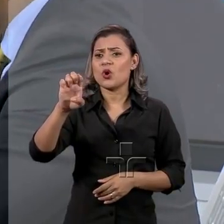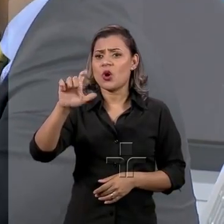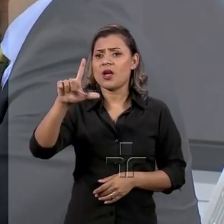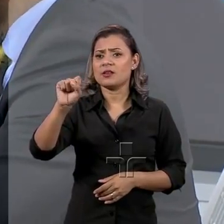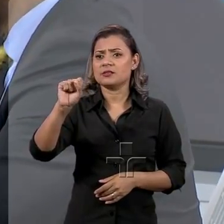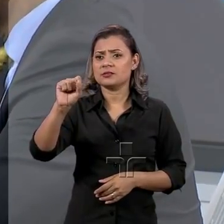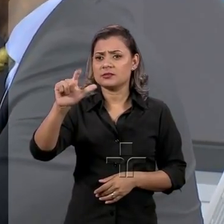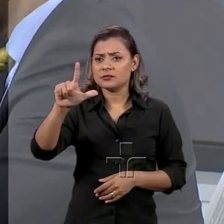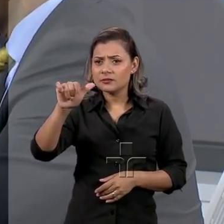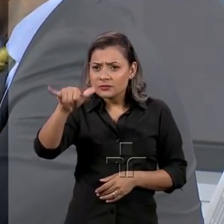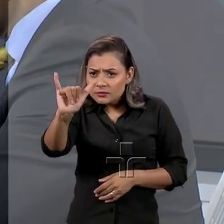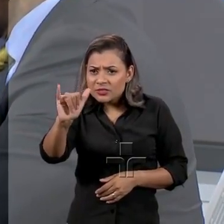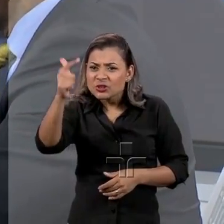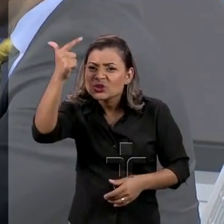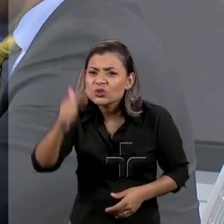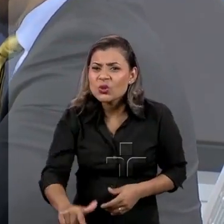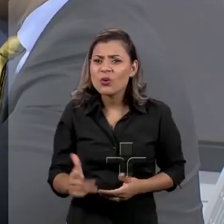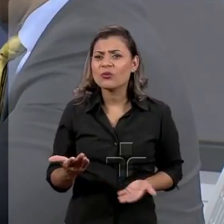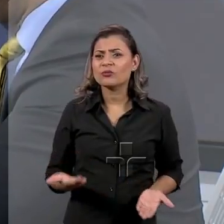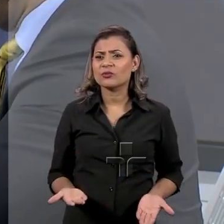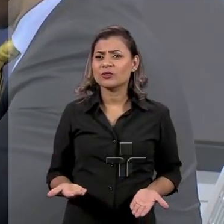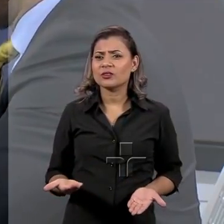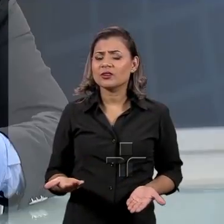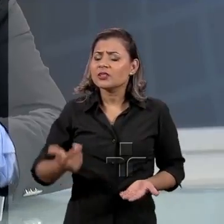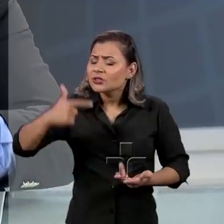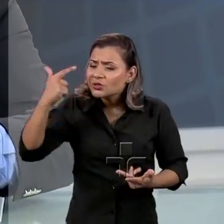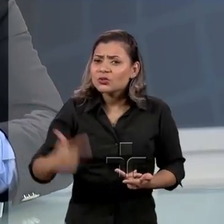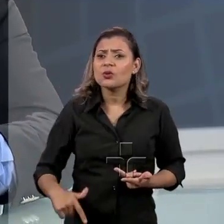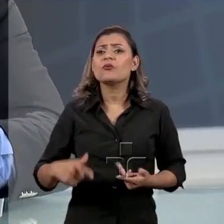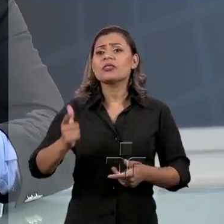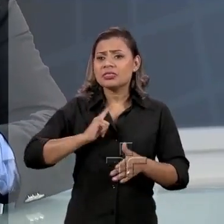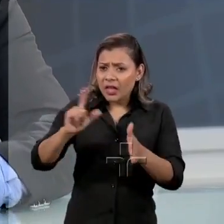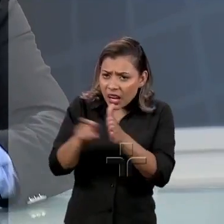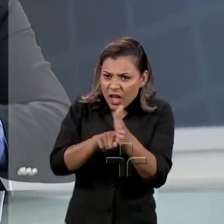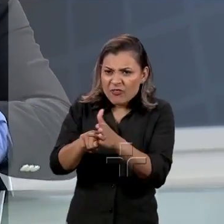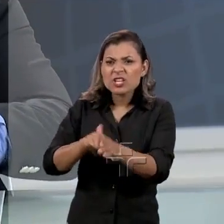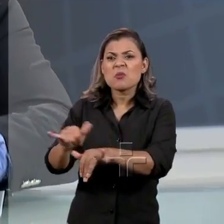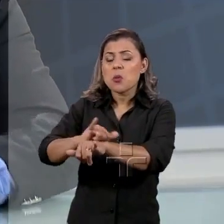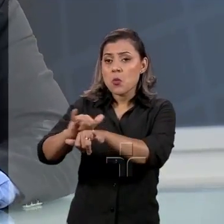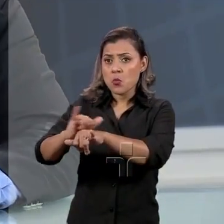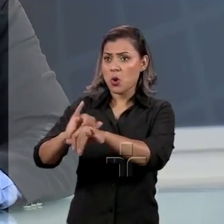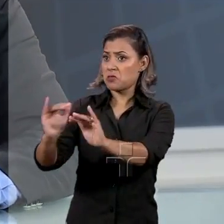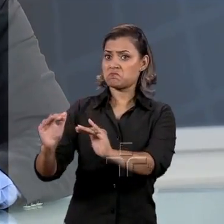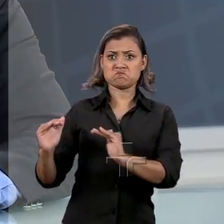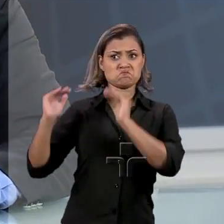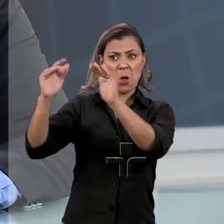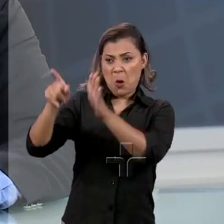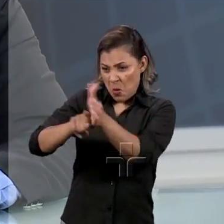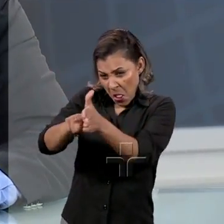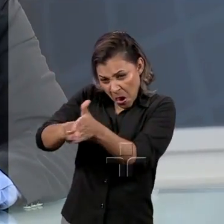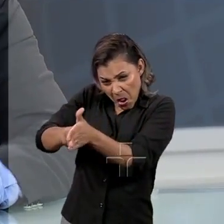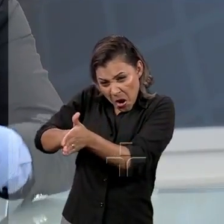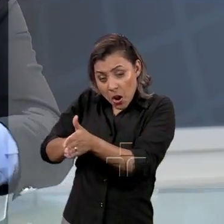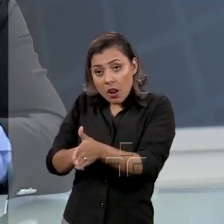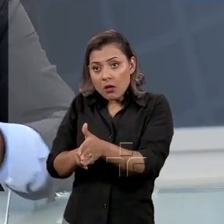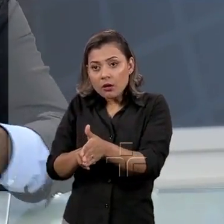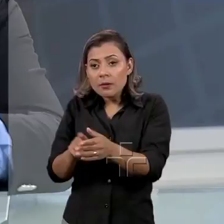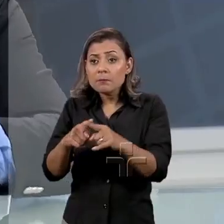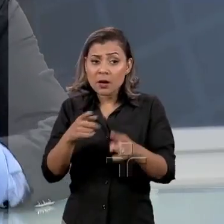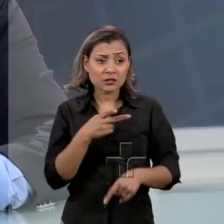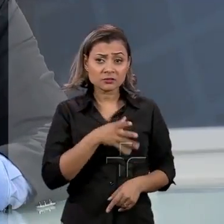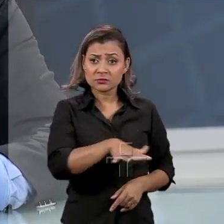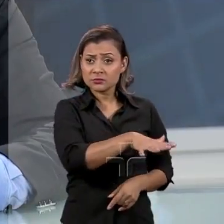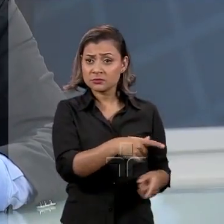os políticos, de novo, mesmo com uma Lava Jato na sua mais profunda intervenção, eles